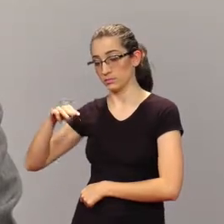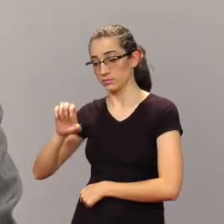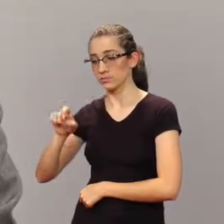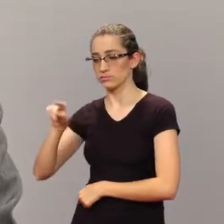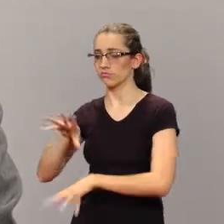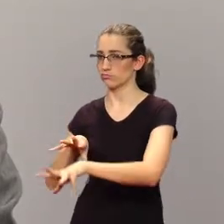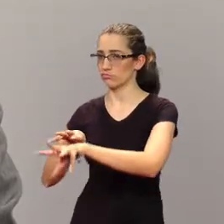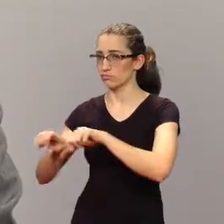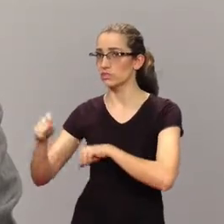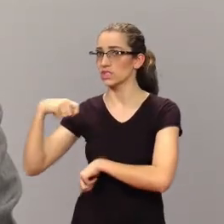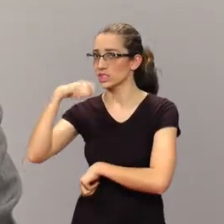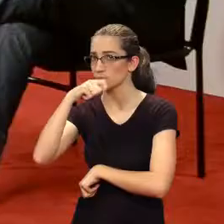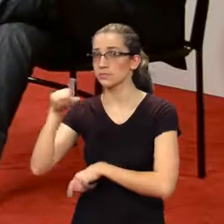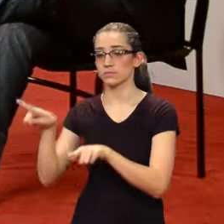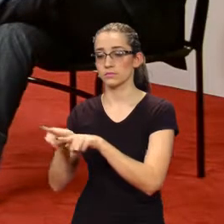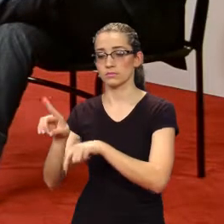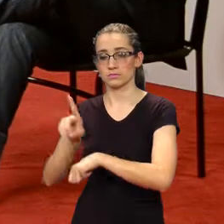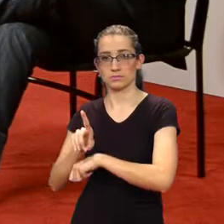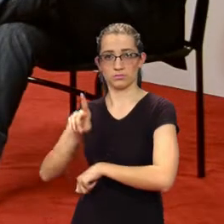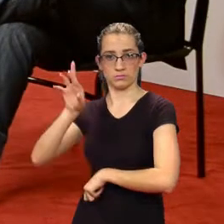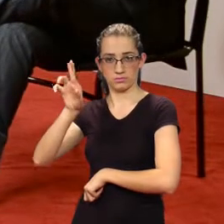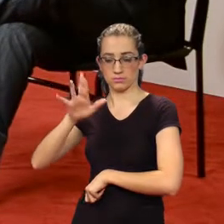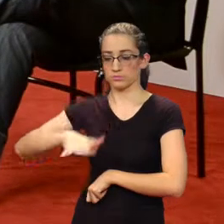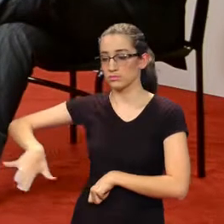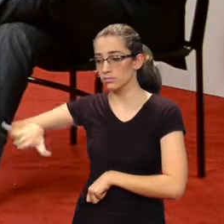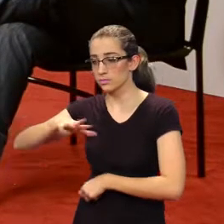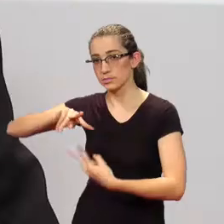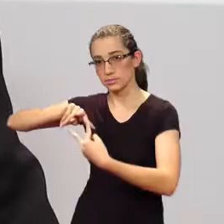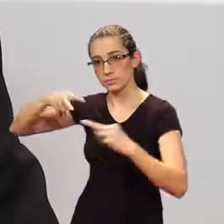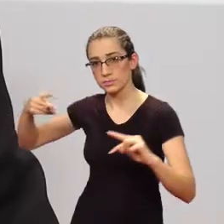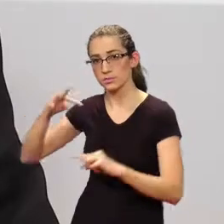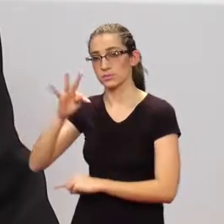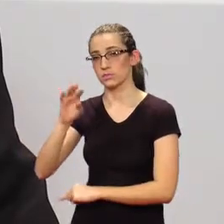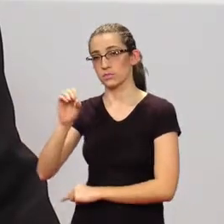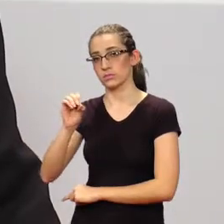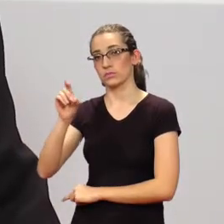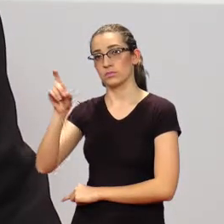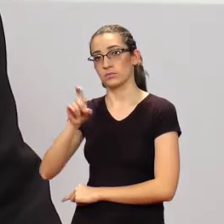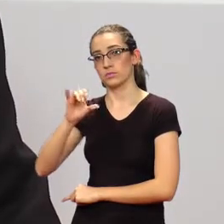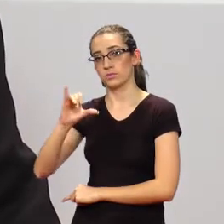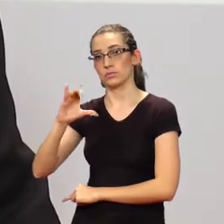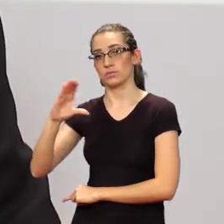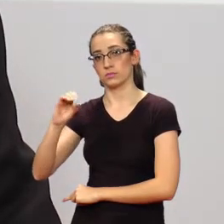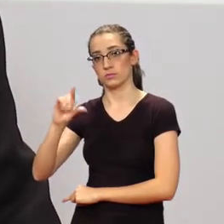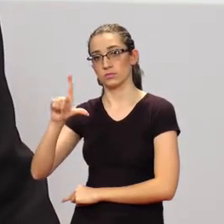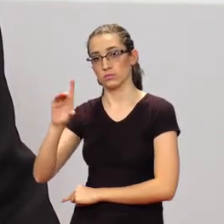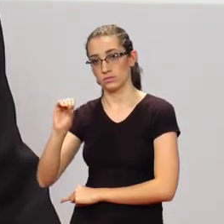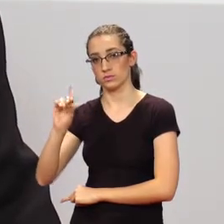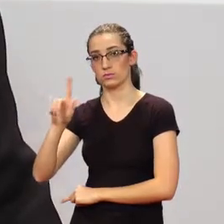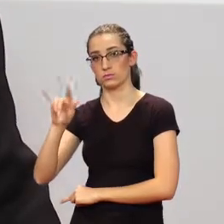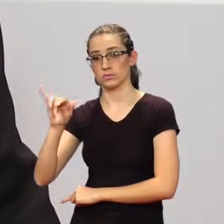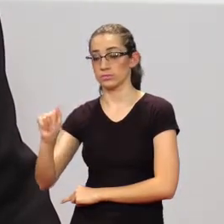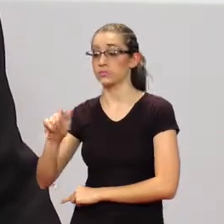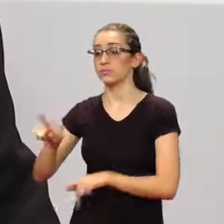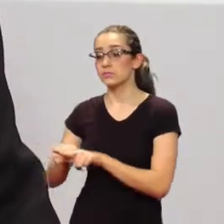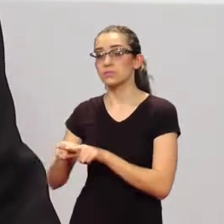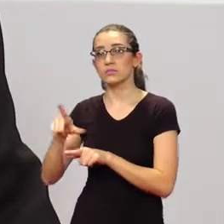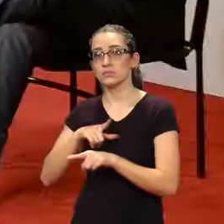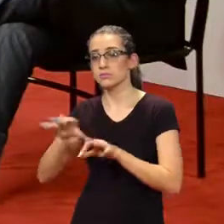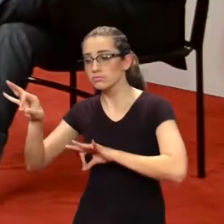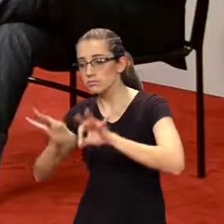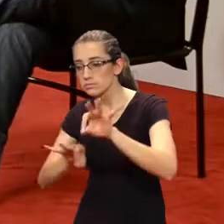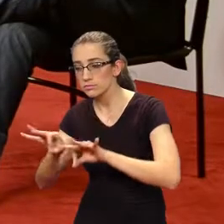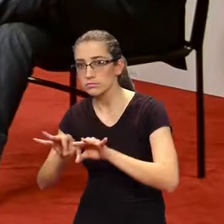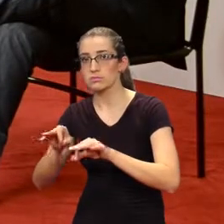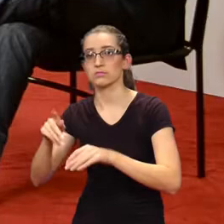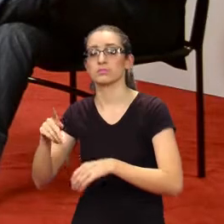Tem graduação em odontologia e doutorado em genética e toxicologia aplicada e integra o programa de pós-graduação em promoção da